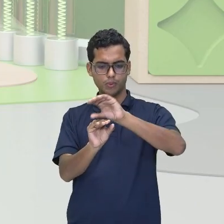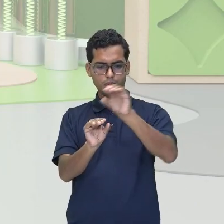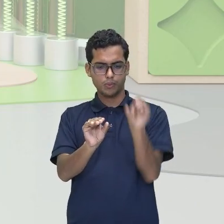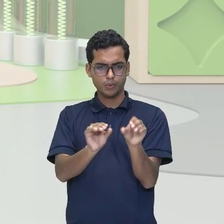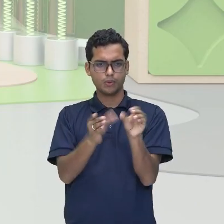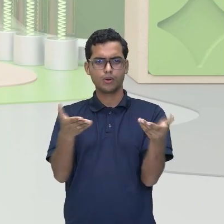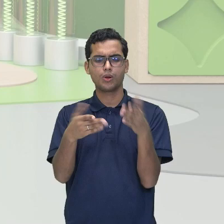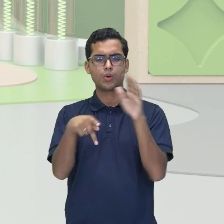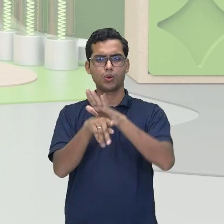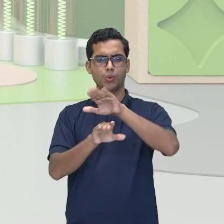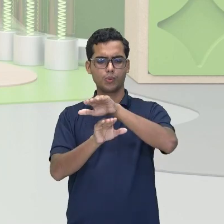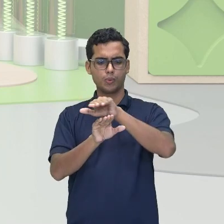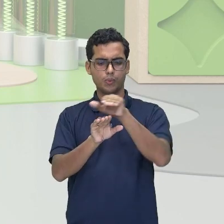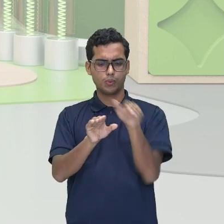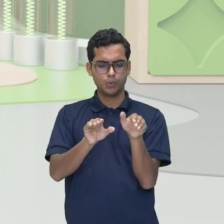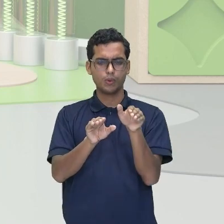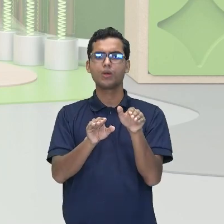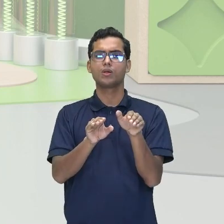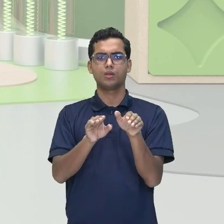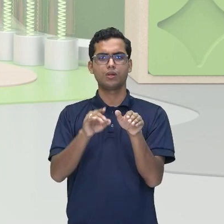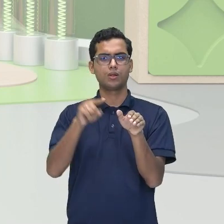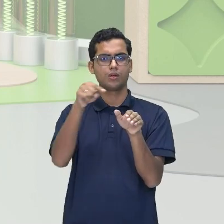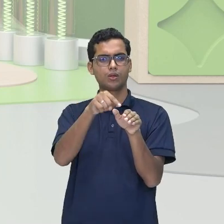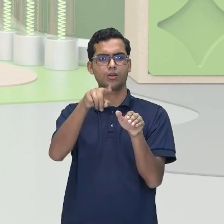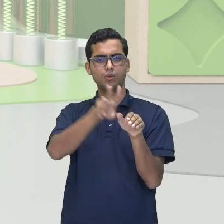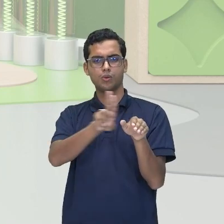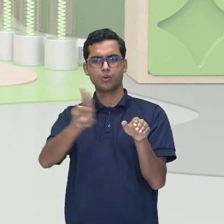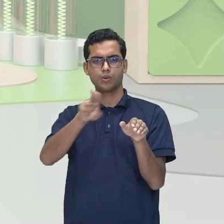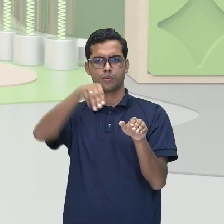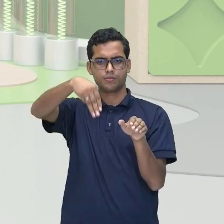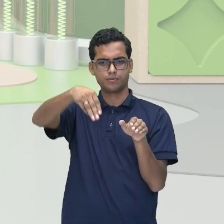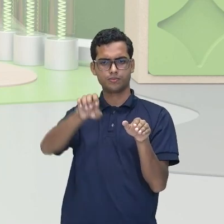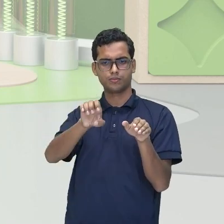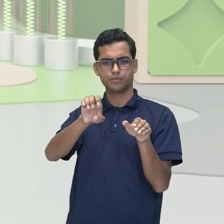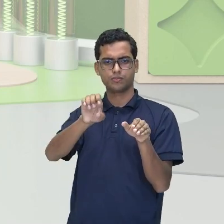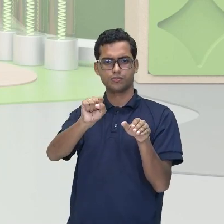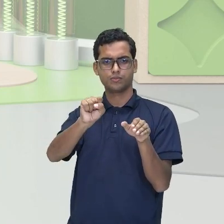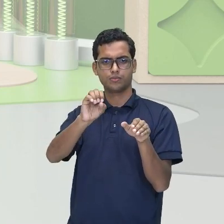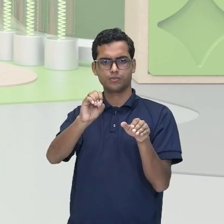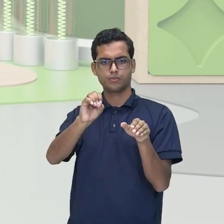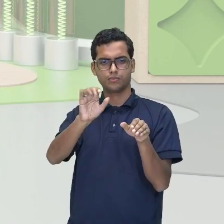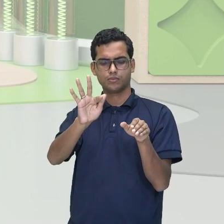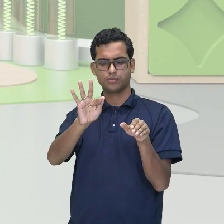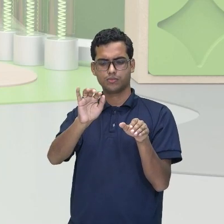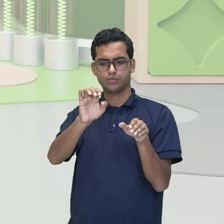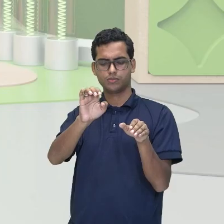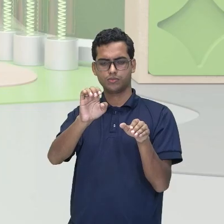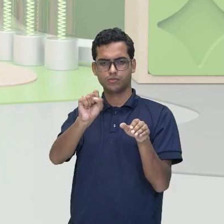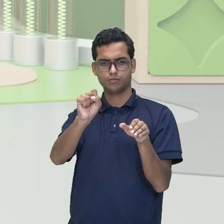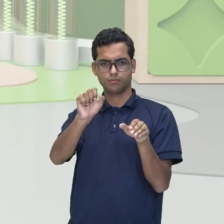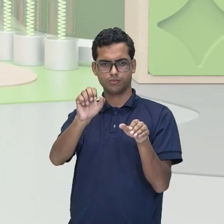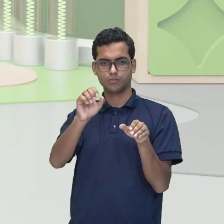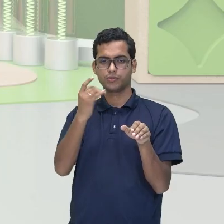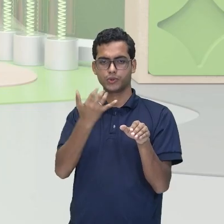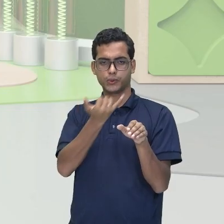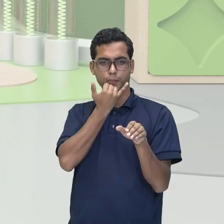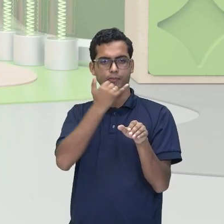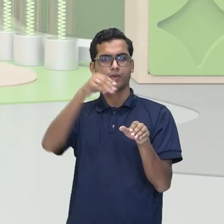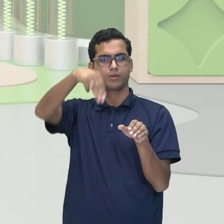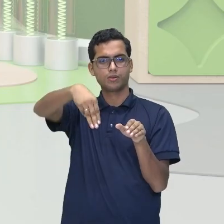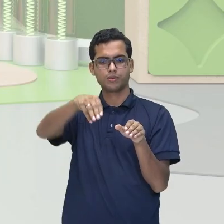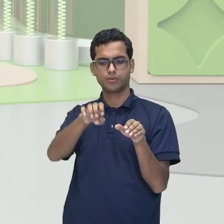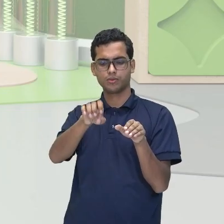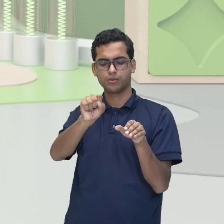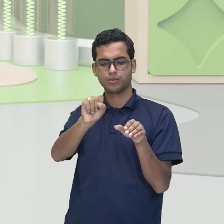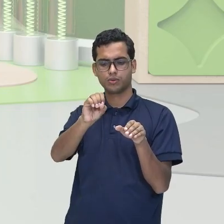estratosfera, nós temos a mesosfera, que é essa terceira camada, certo? É a